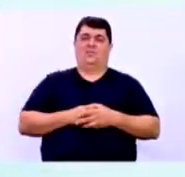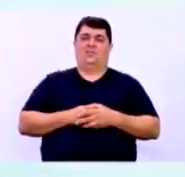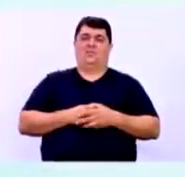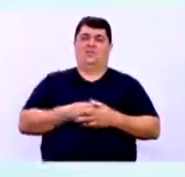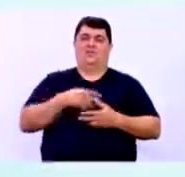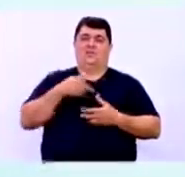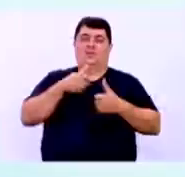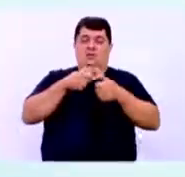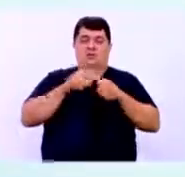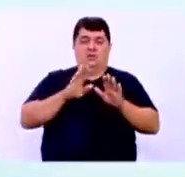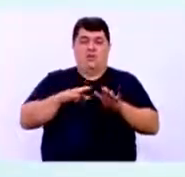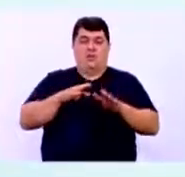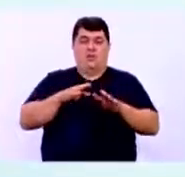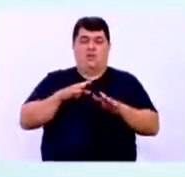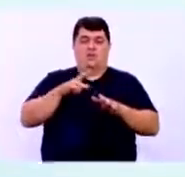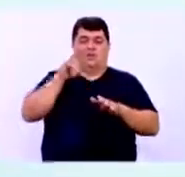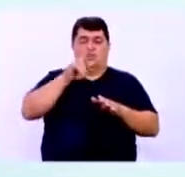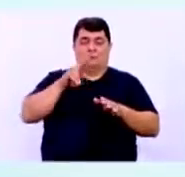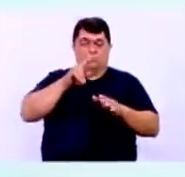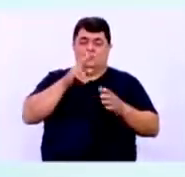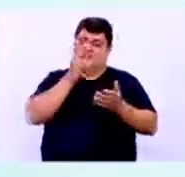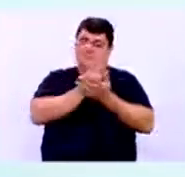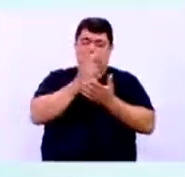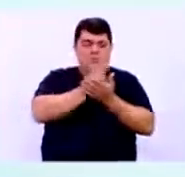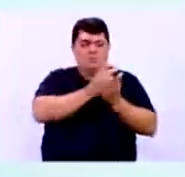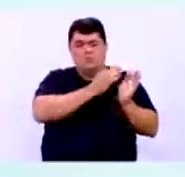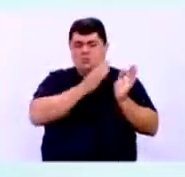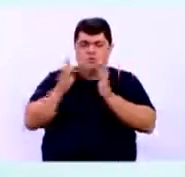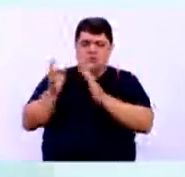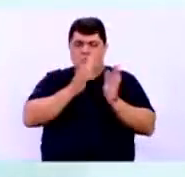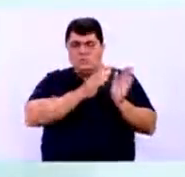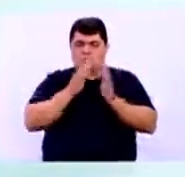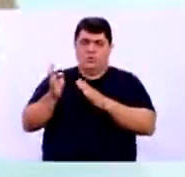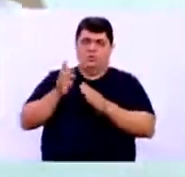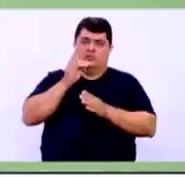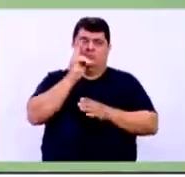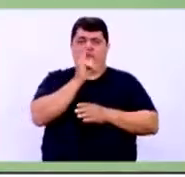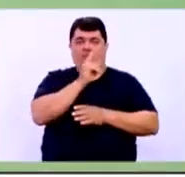aquele realizado continuamente. Vamos ver na tela?